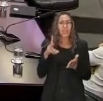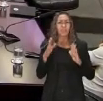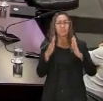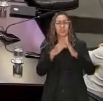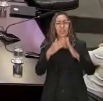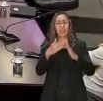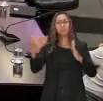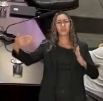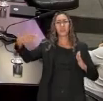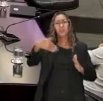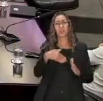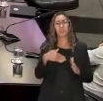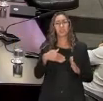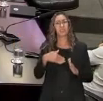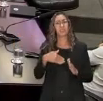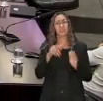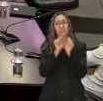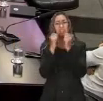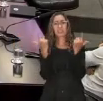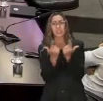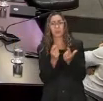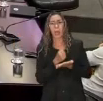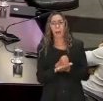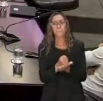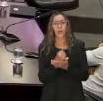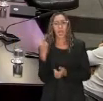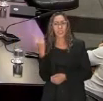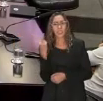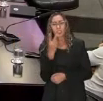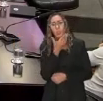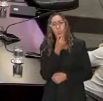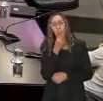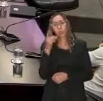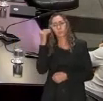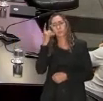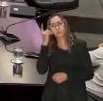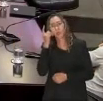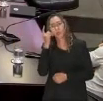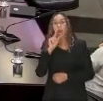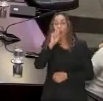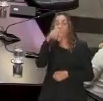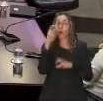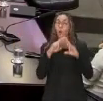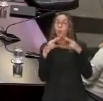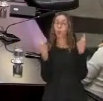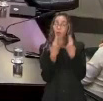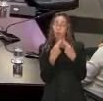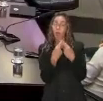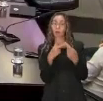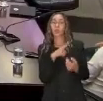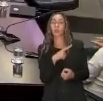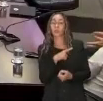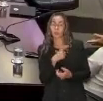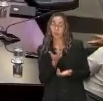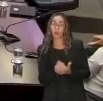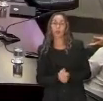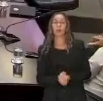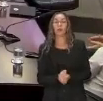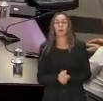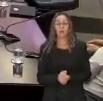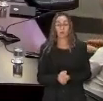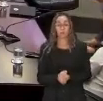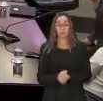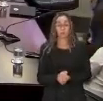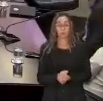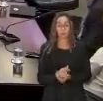aqui. Isso aqui é apoio para eles. A outra reunião que nós tivemos, estava o Gilberto lá, mas falou da sua pessoa, você não